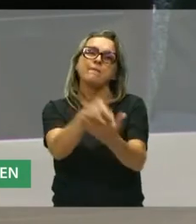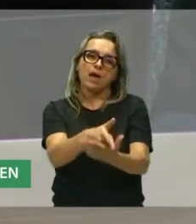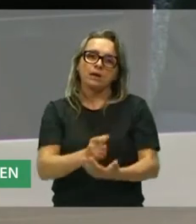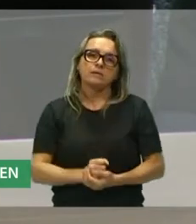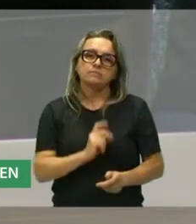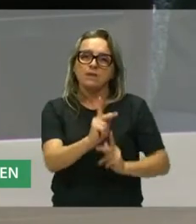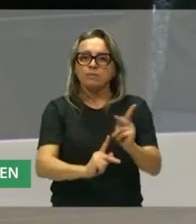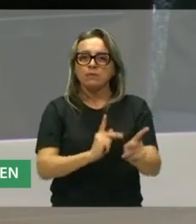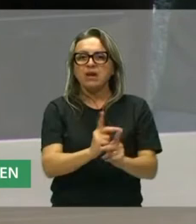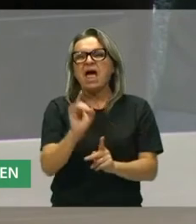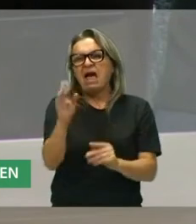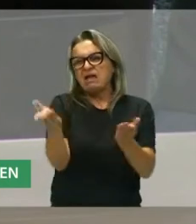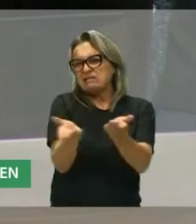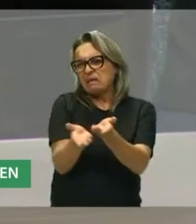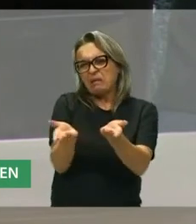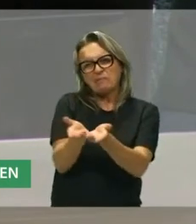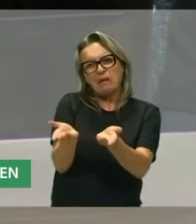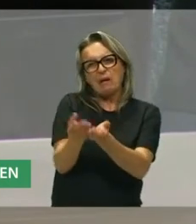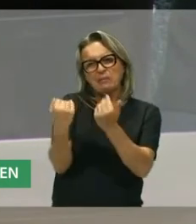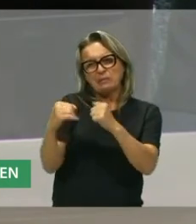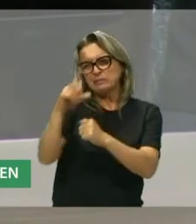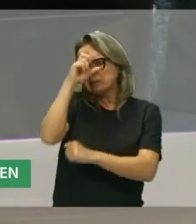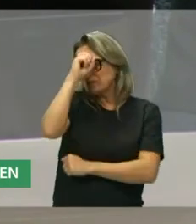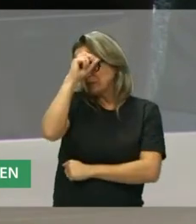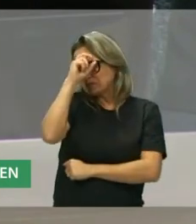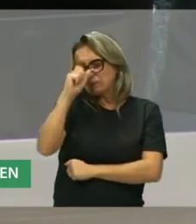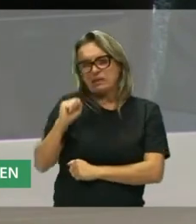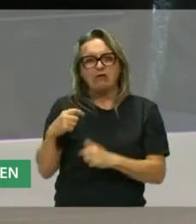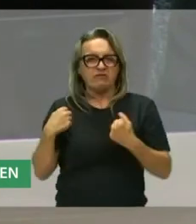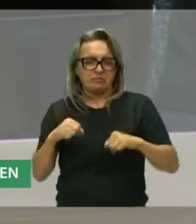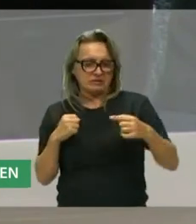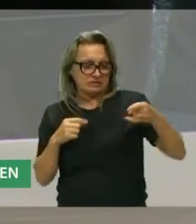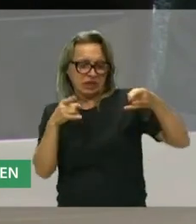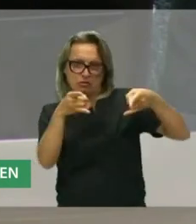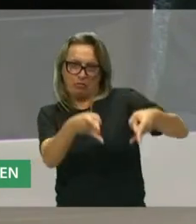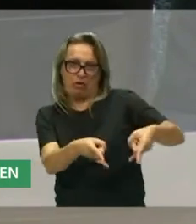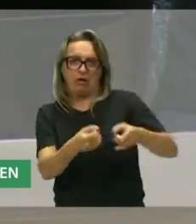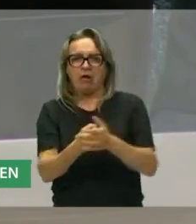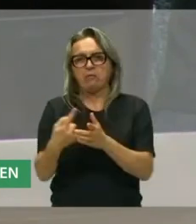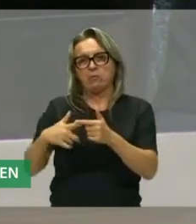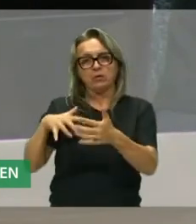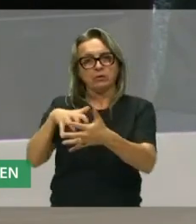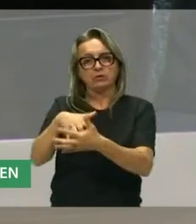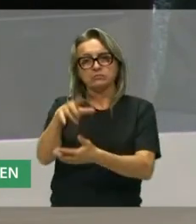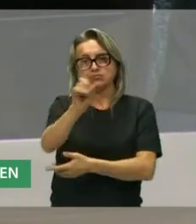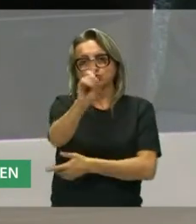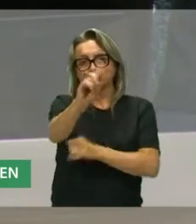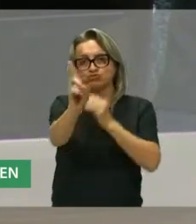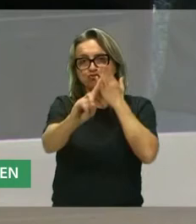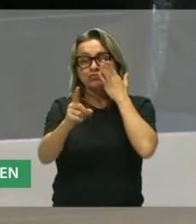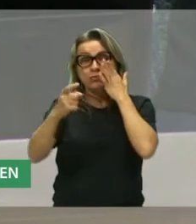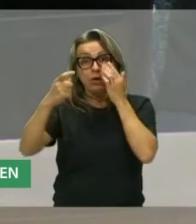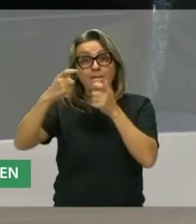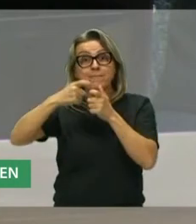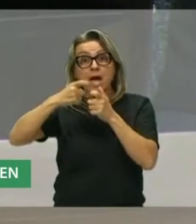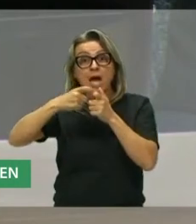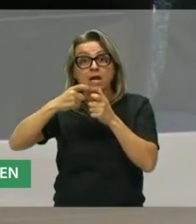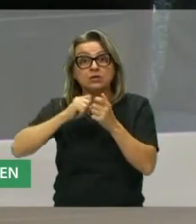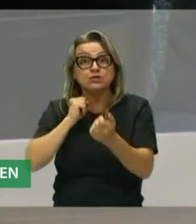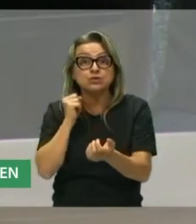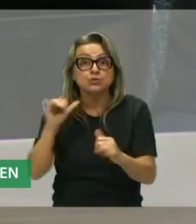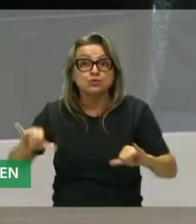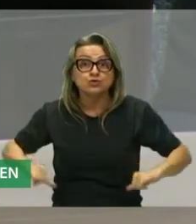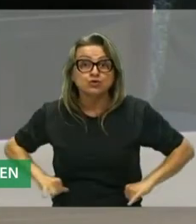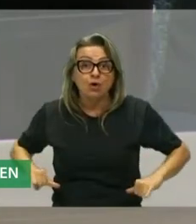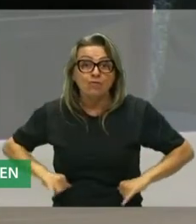é só o pobrezinho que precisa do hospital, que vai precisar de uma maca, porque teve um acidente? Não. Médicos sofrem